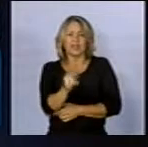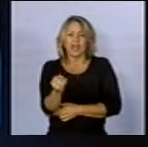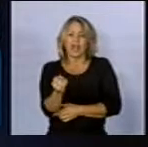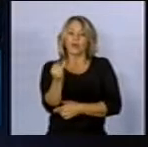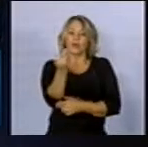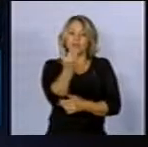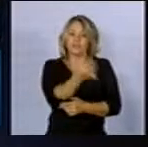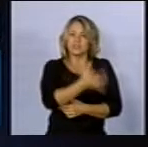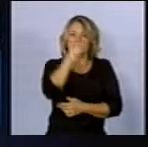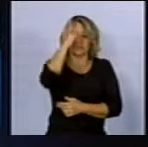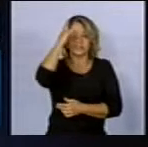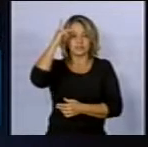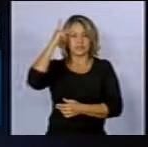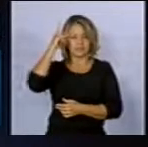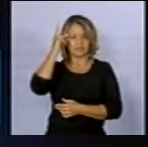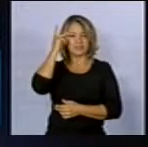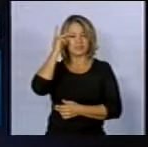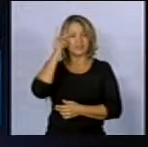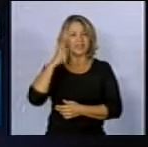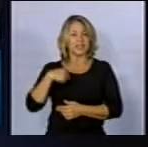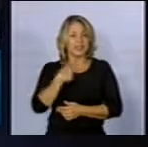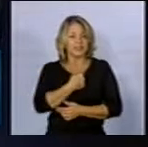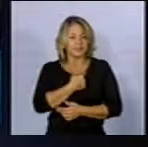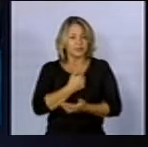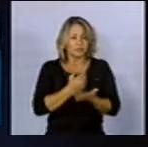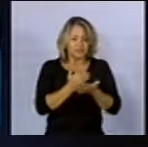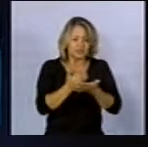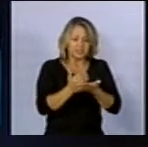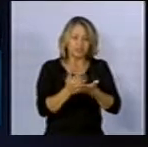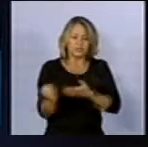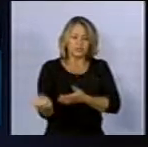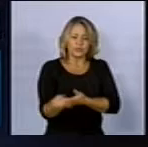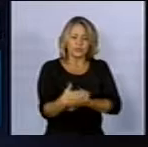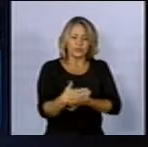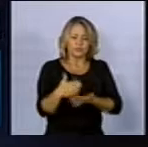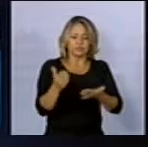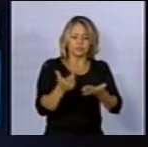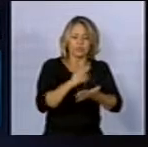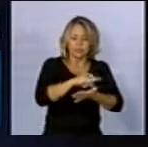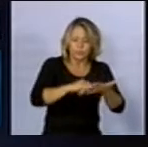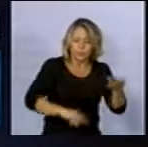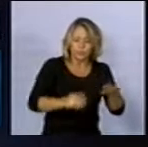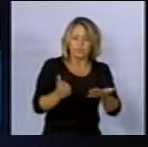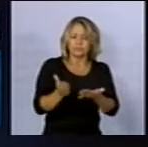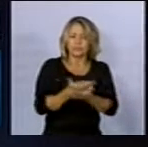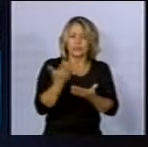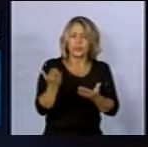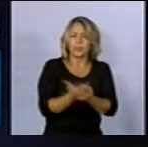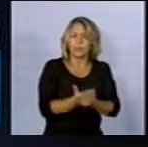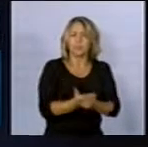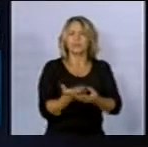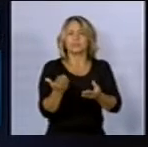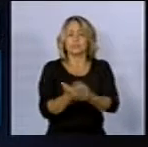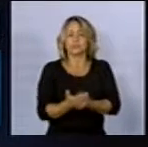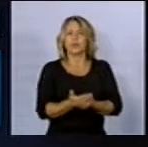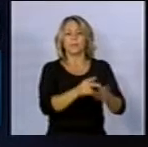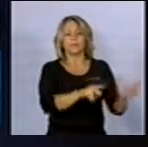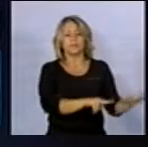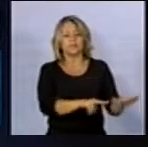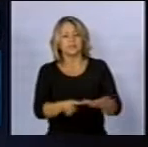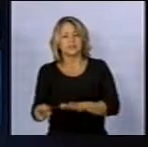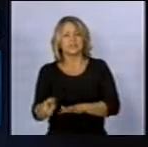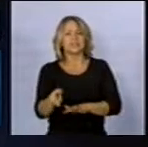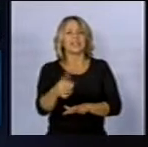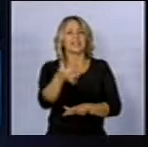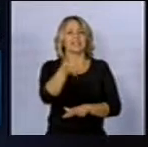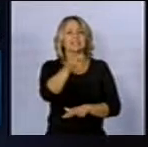de pessoas que nós abrimos prontuários novos por semana não é por mês é por semana é de